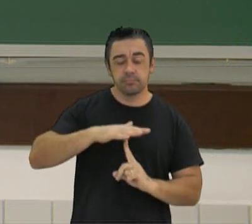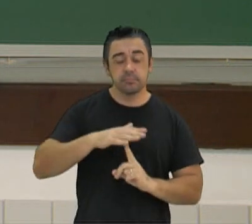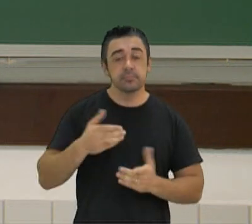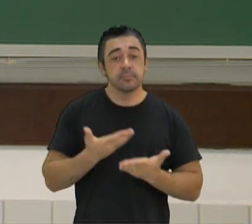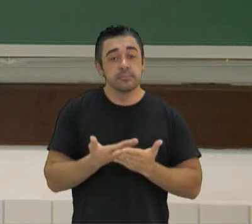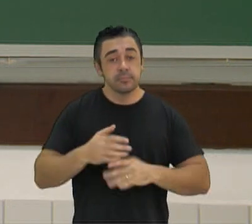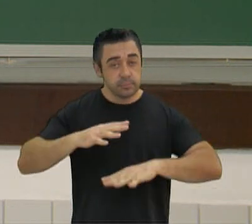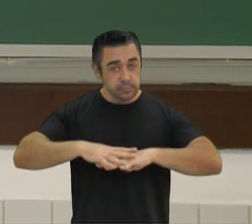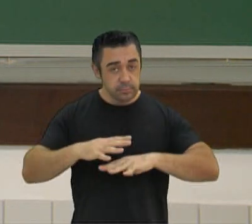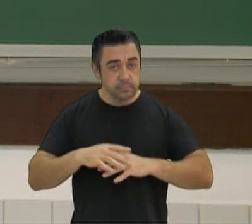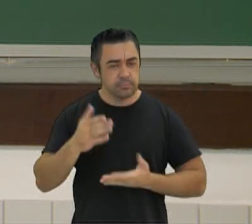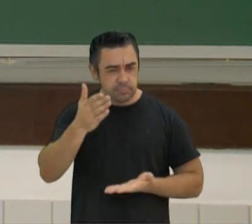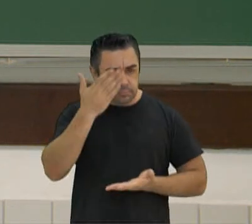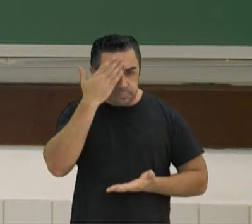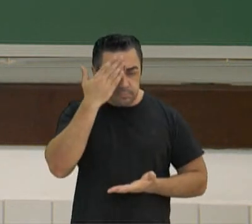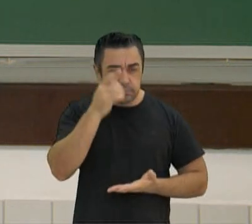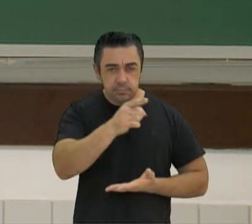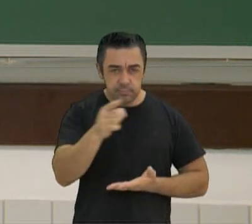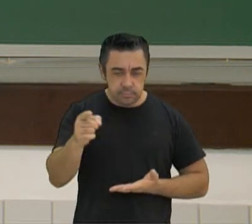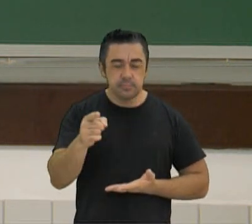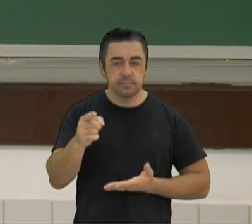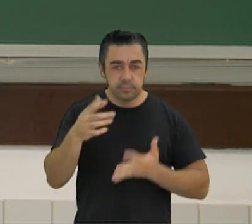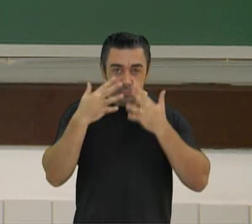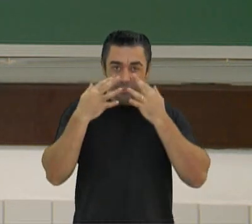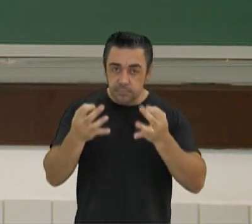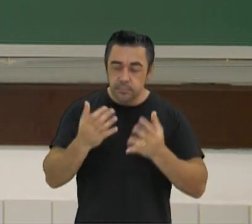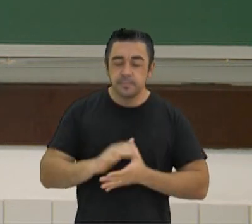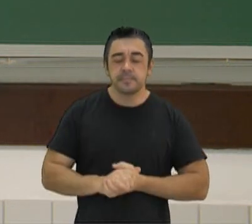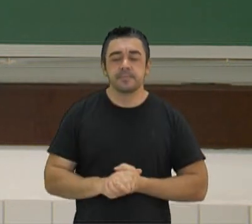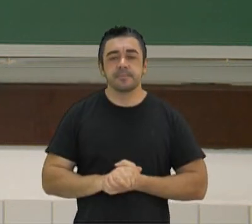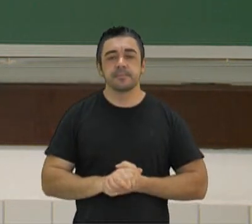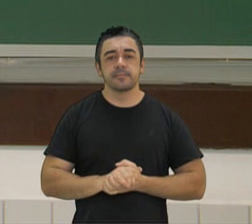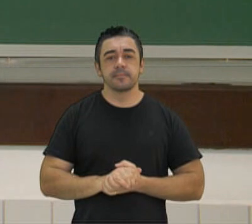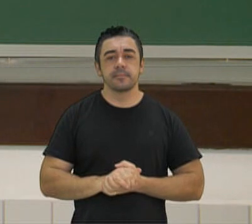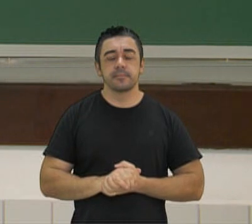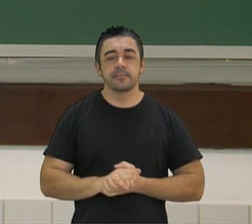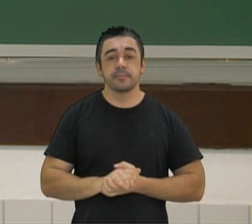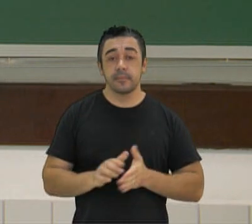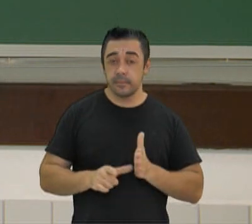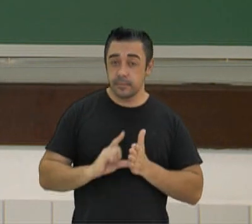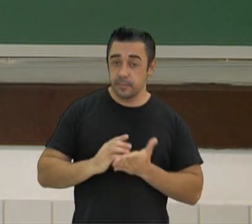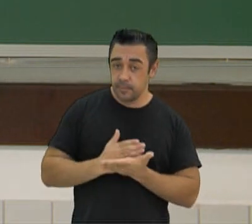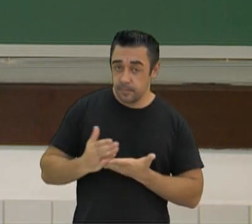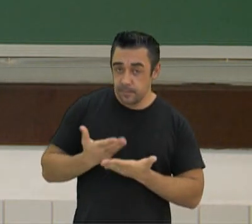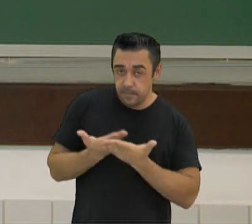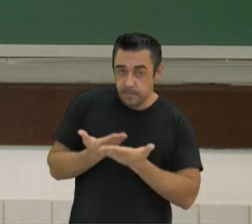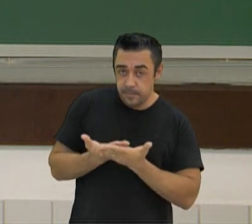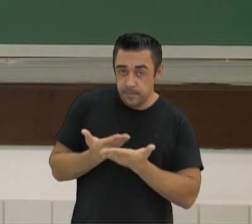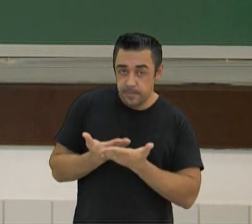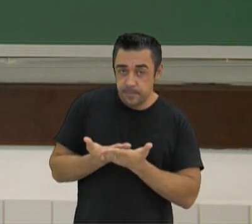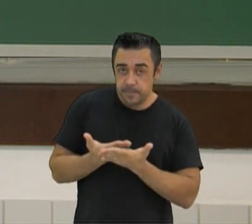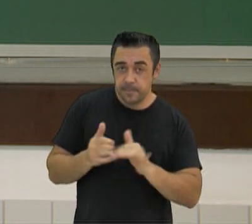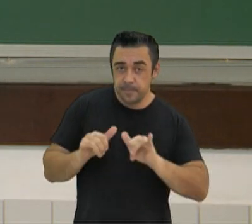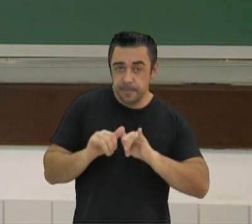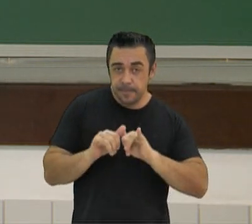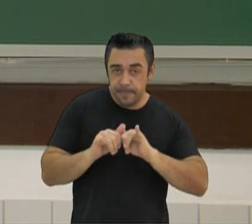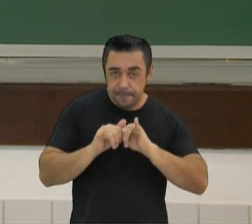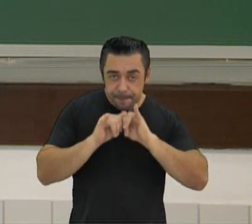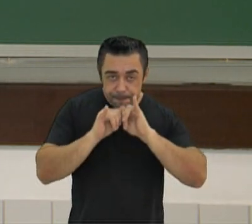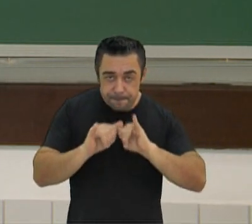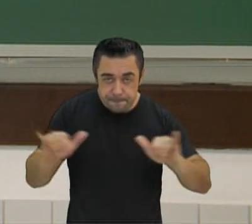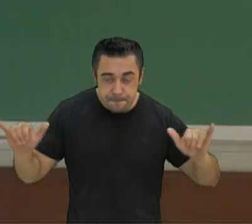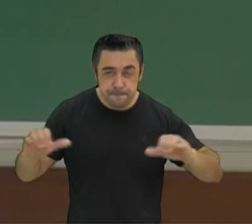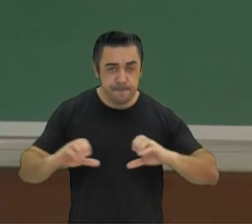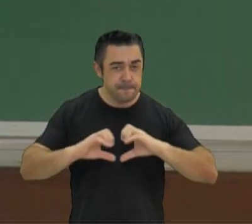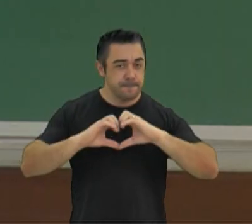aula de Matemática, que eu sei que vocês estão. Muito bem. Antes de começar a aula, vamos falar dos lembretes,